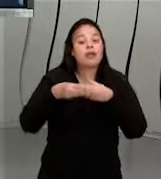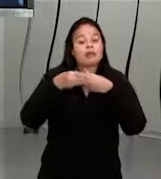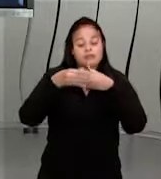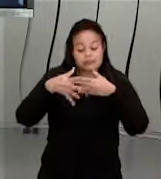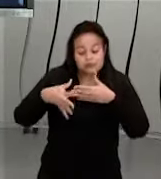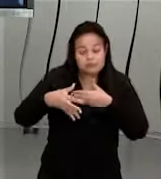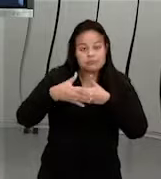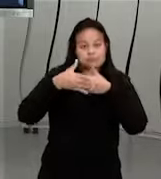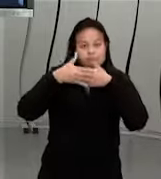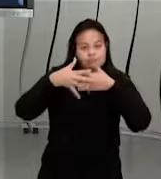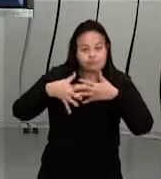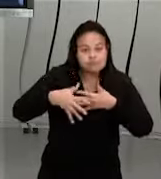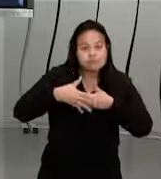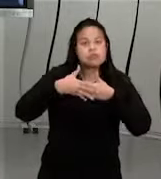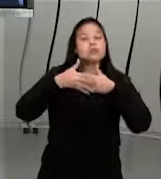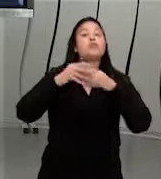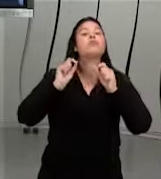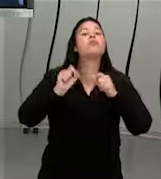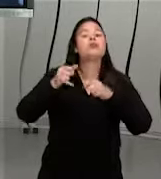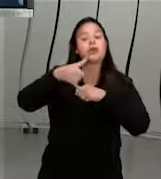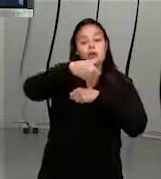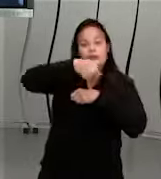Armazenamento de gordura.